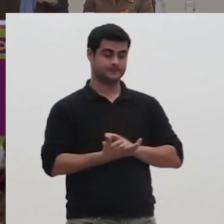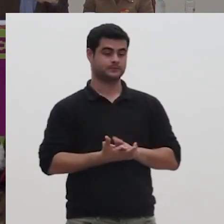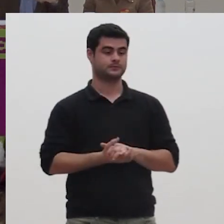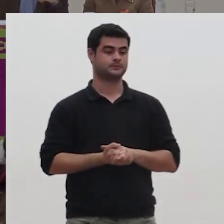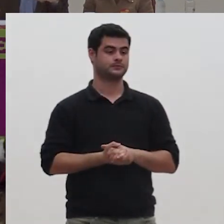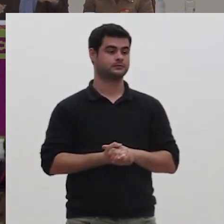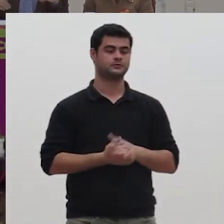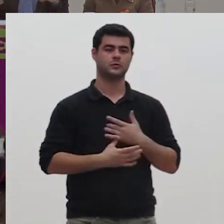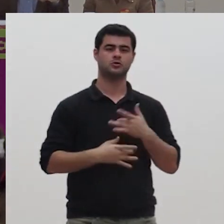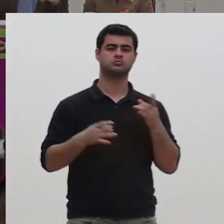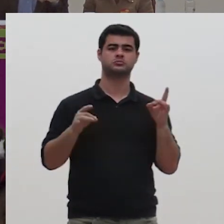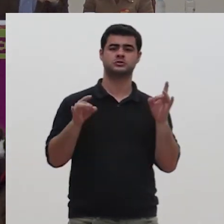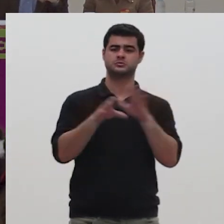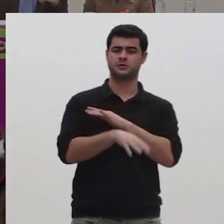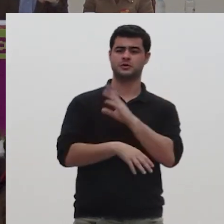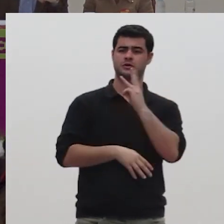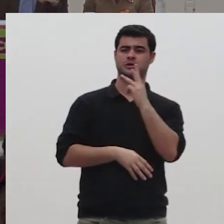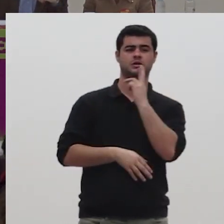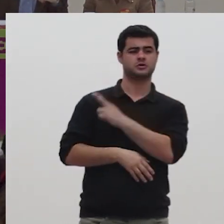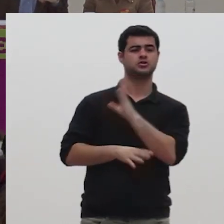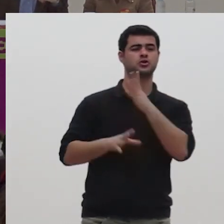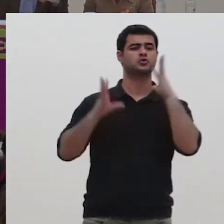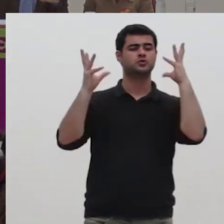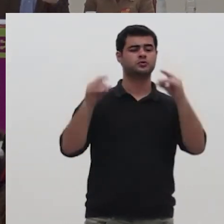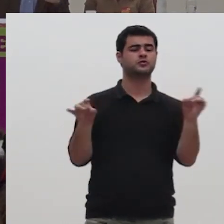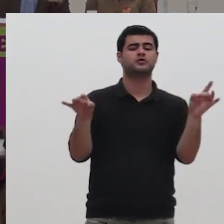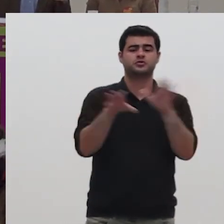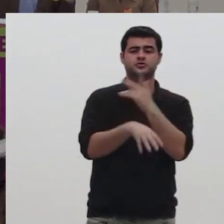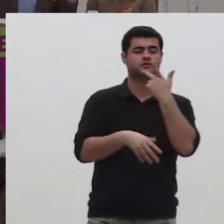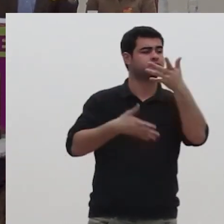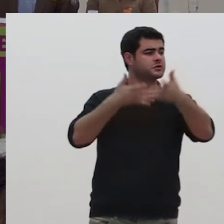dispenso a tréplica. Eu acho que tudo que foi dito já sobre isso, né,